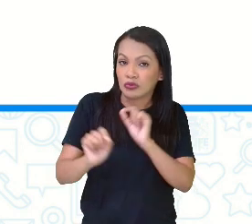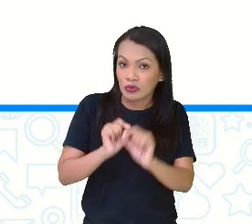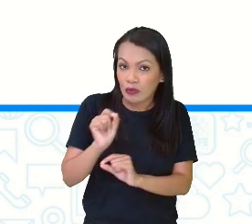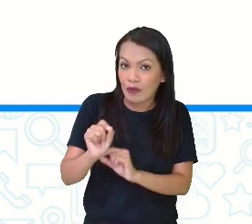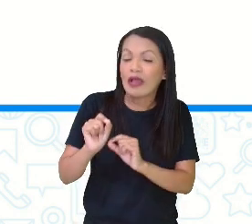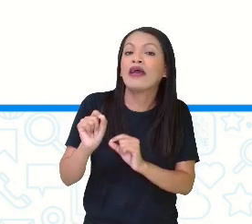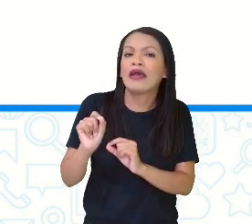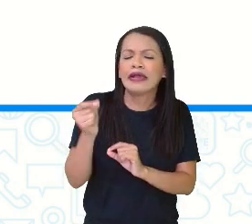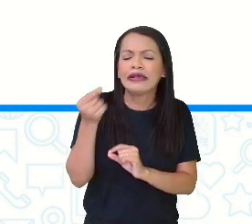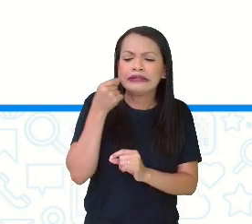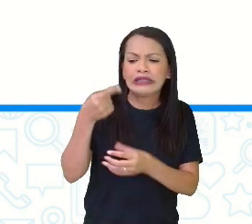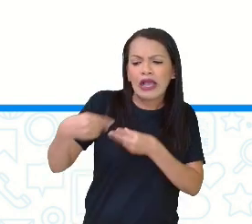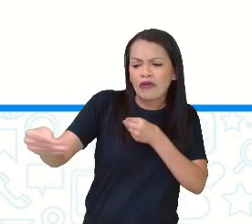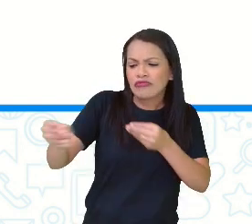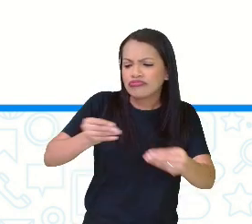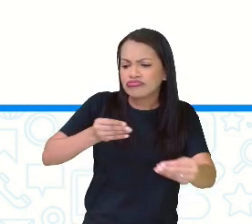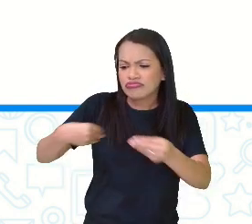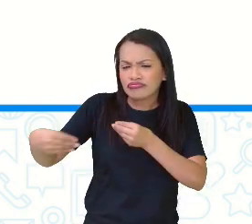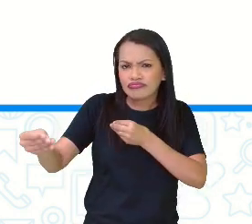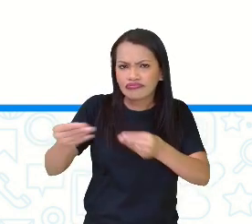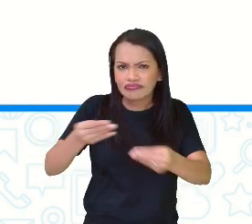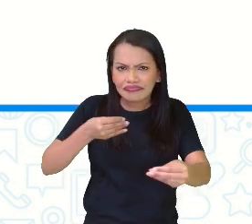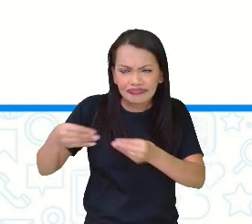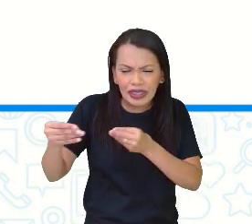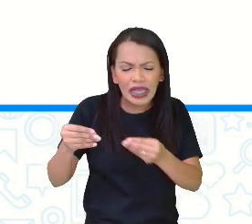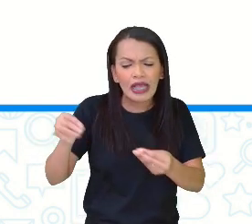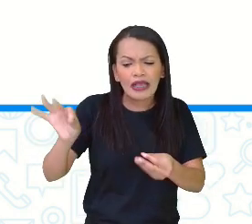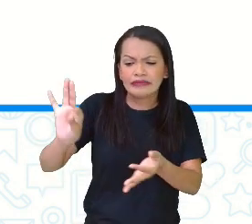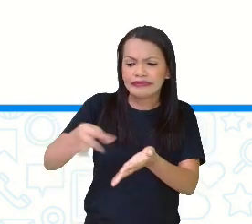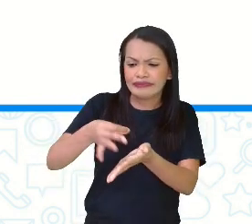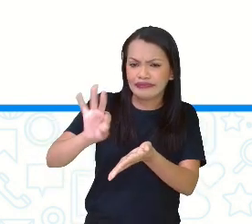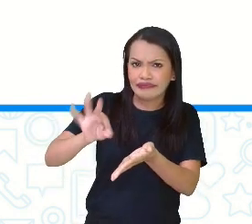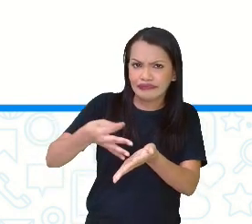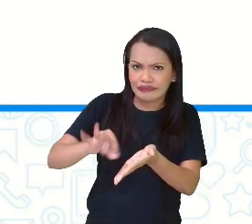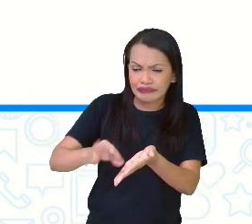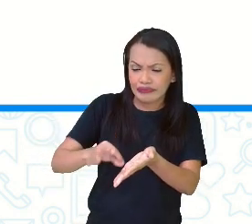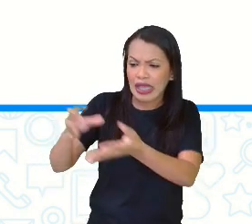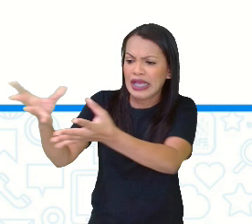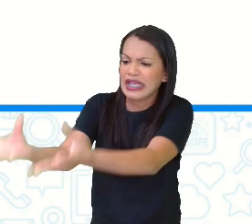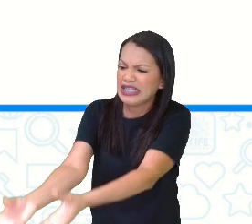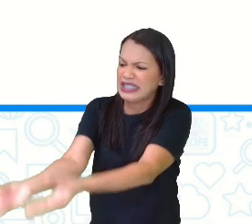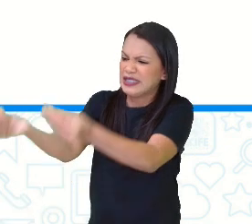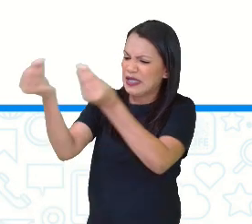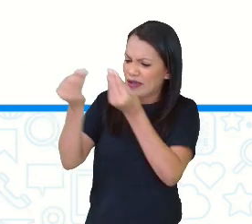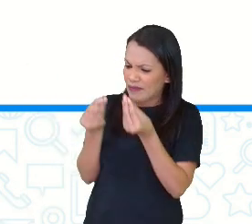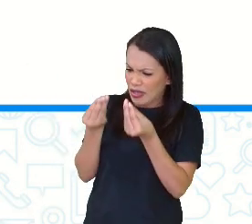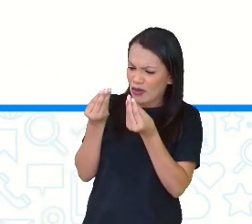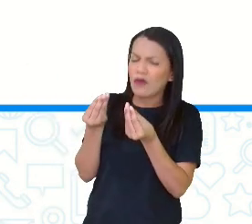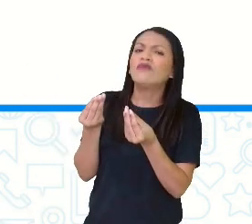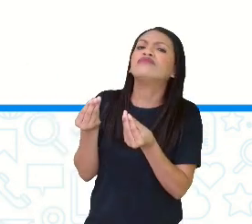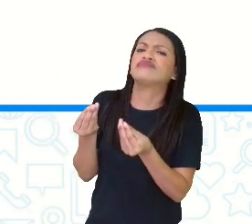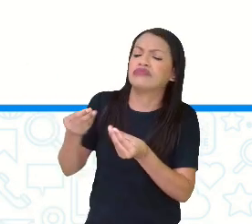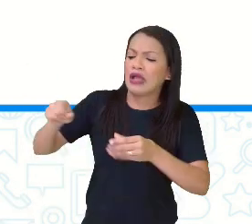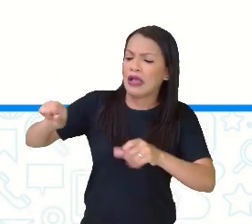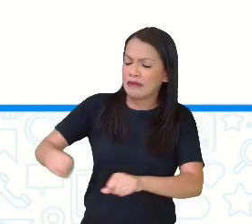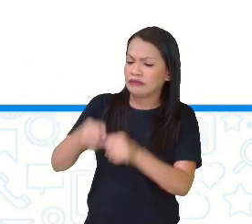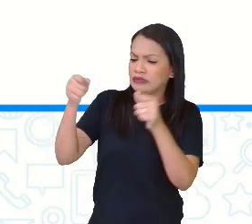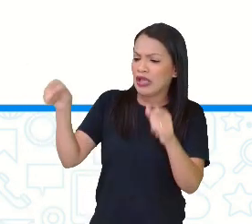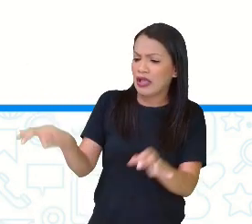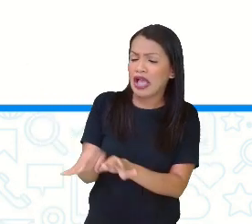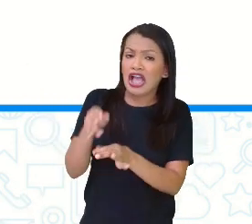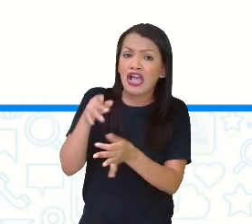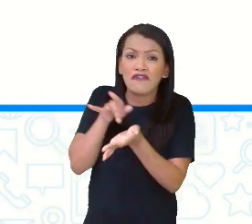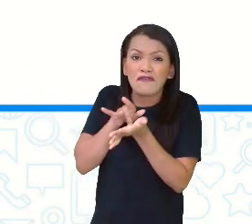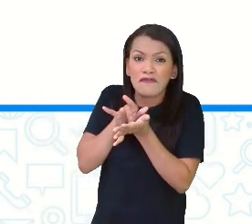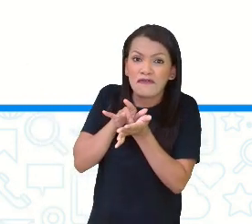ouro, material que guardavam em seus alforjes, os dois vigaristas prepararam os teares e